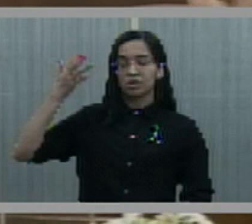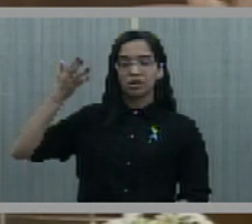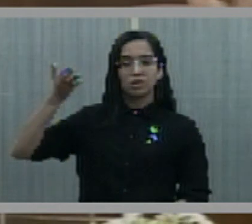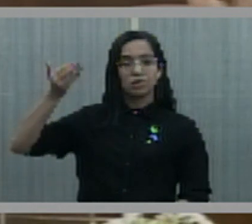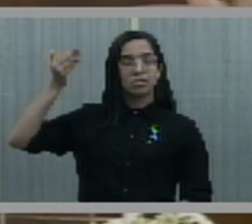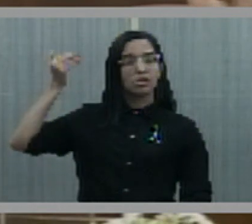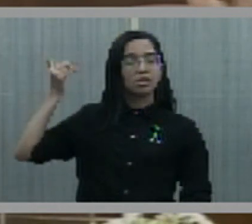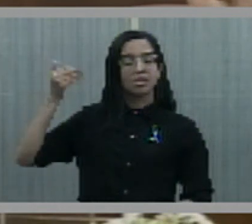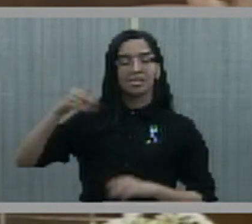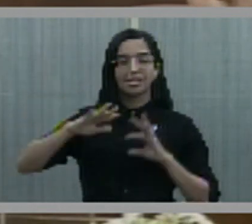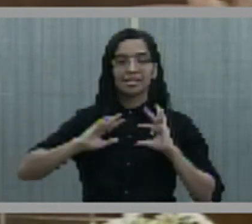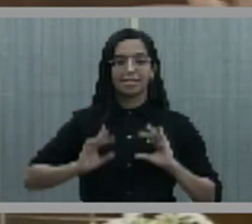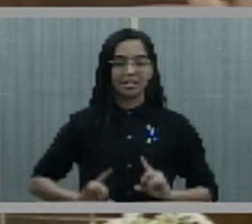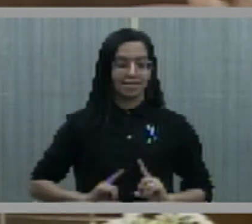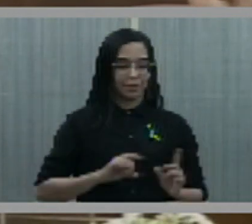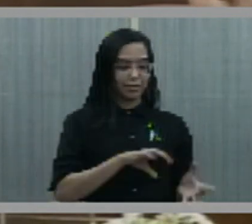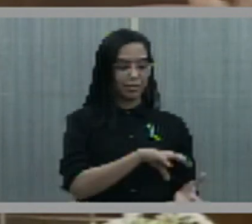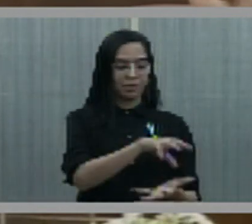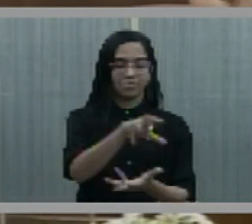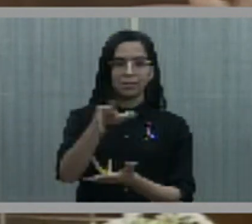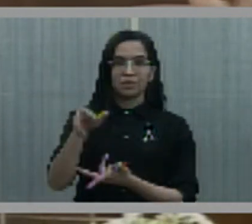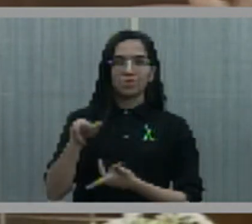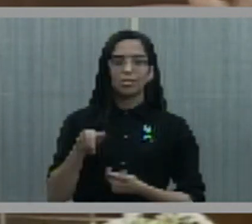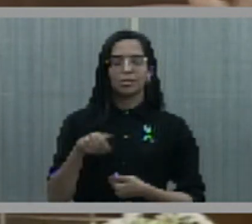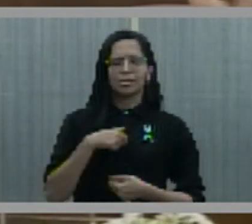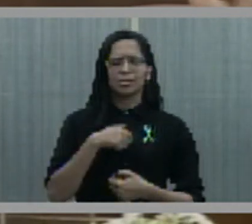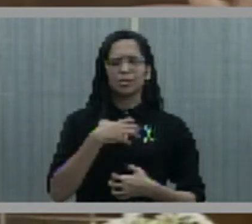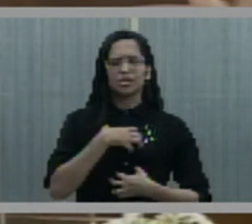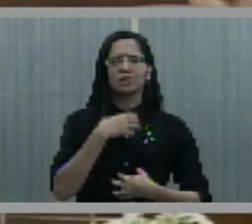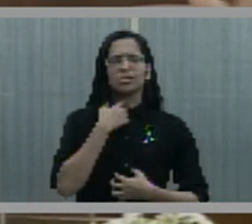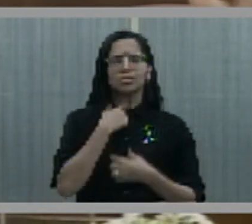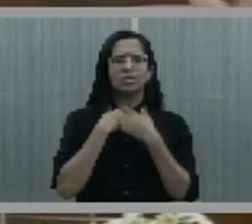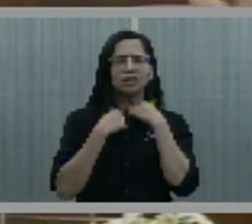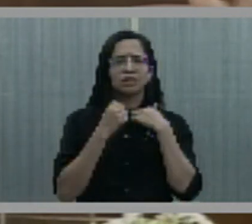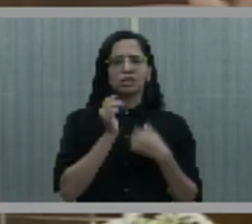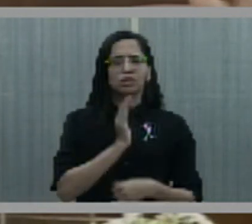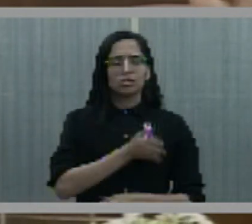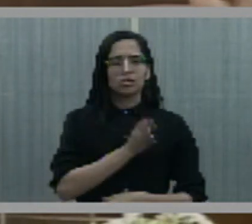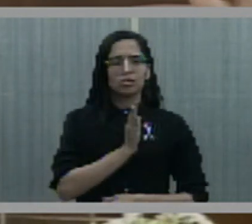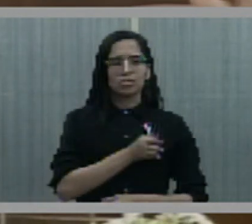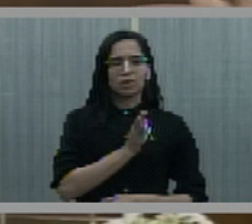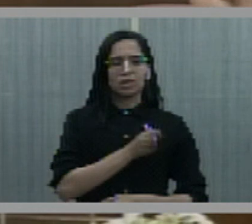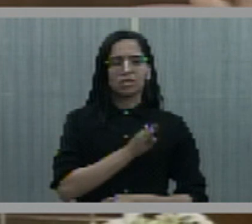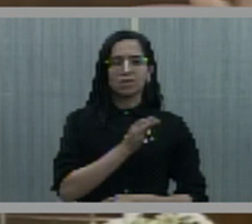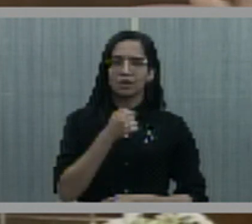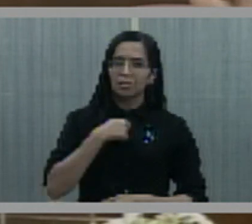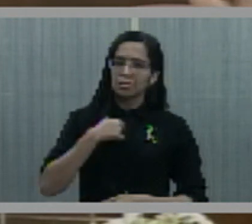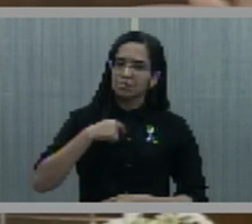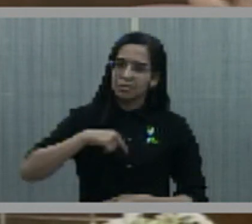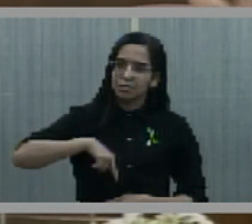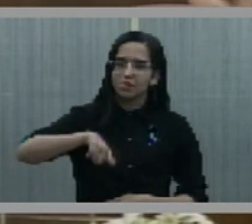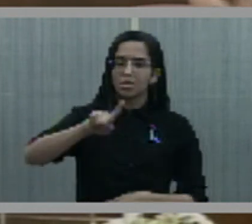cidadão do mundo. Desde cedo senti no coração o chamado para colocar-me a caminho